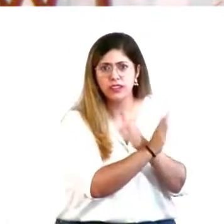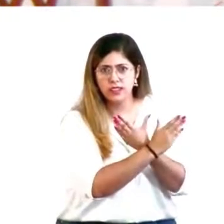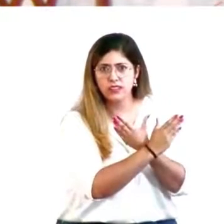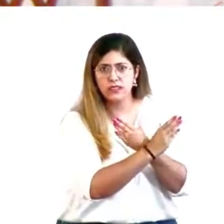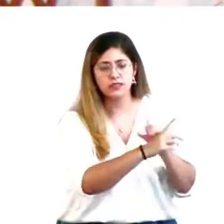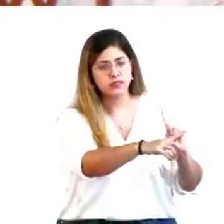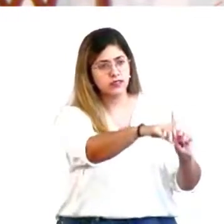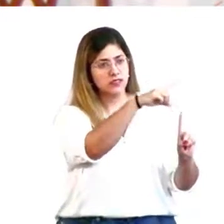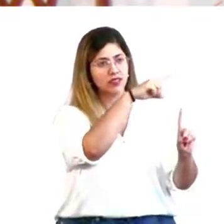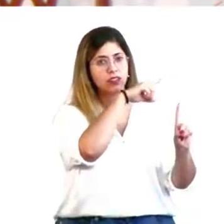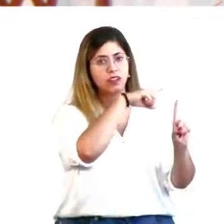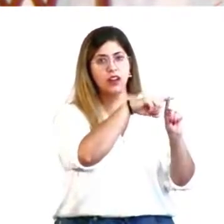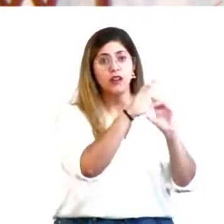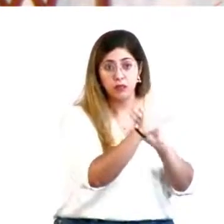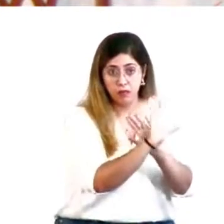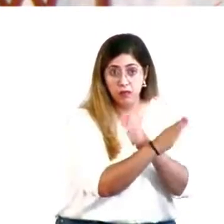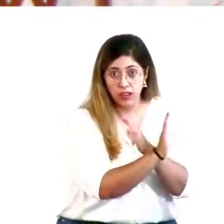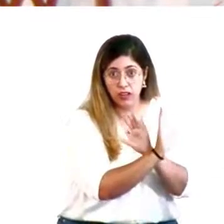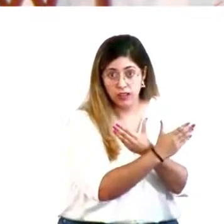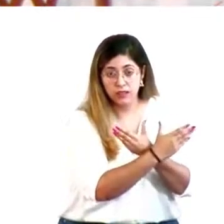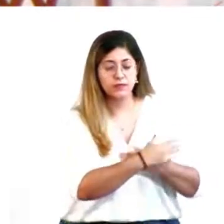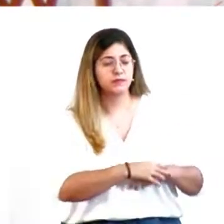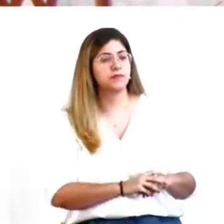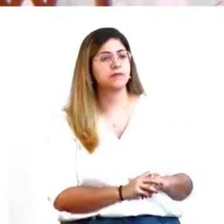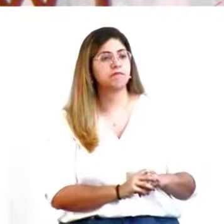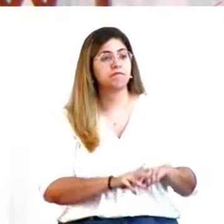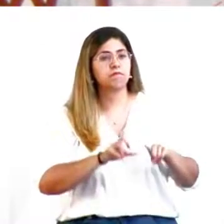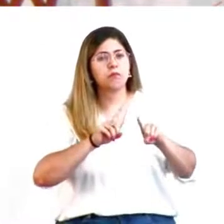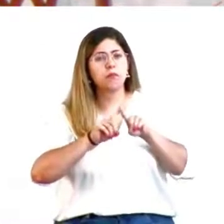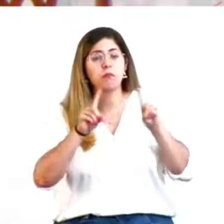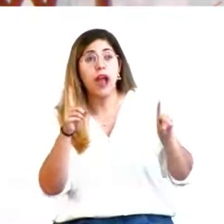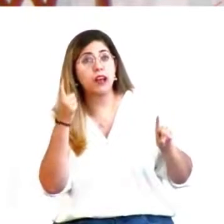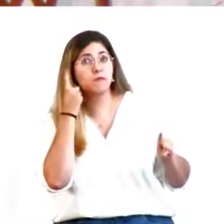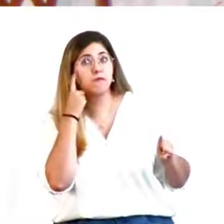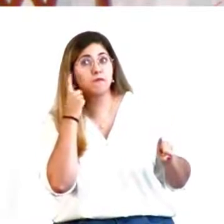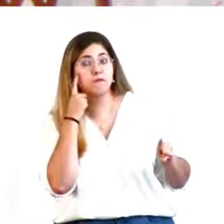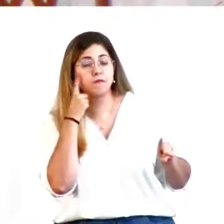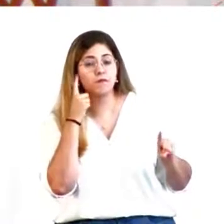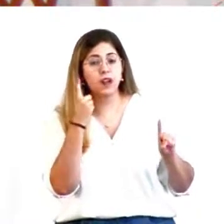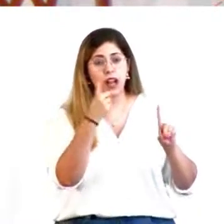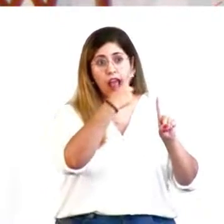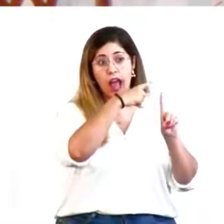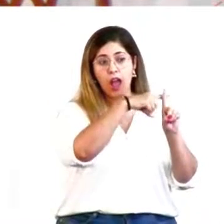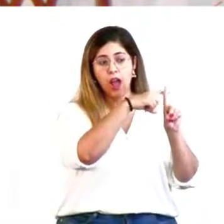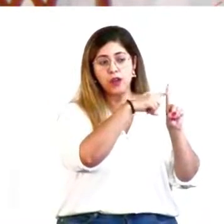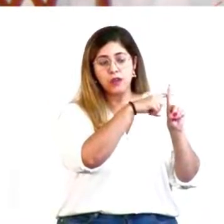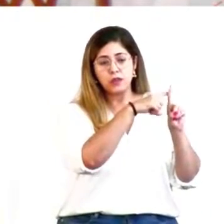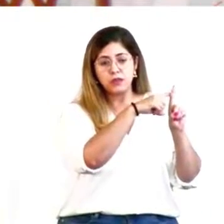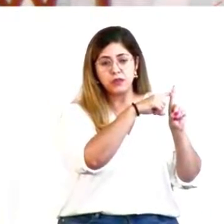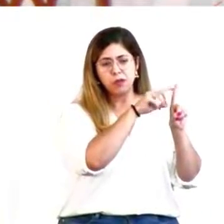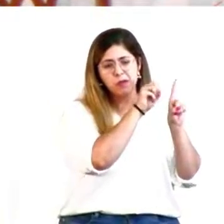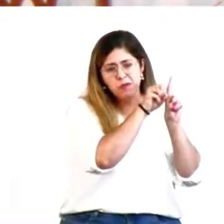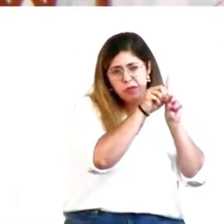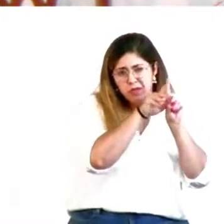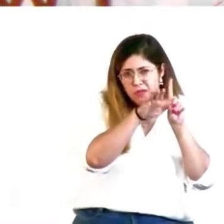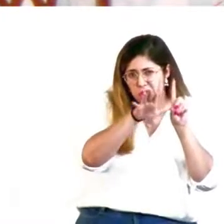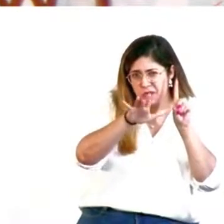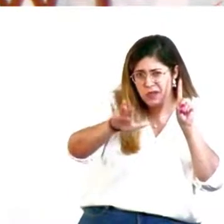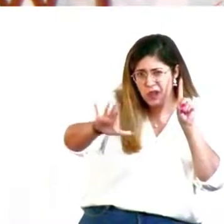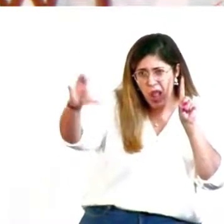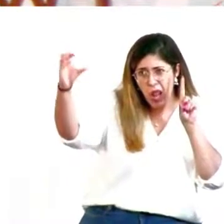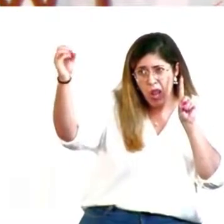Uma cruz. E nessa cruz, de alguma maneira, com a sua criatividade, você vai fazer da cruz irradiando uma